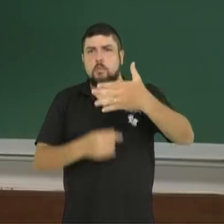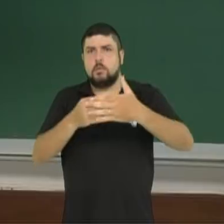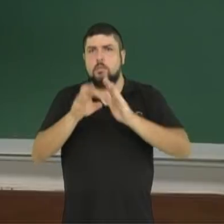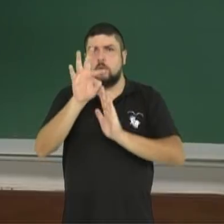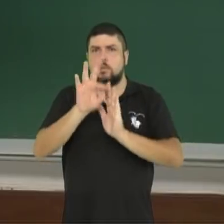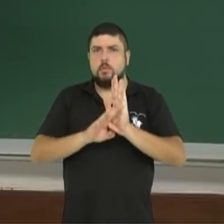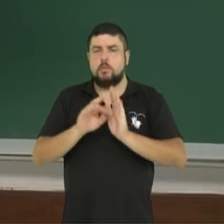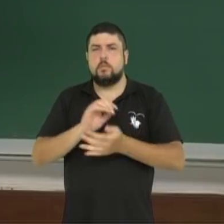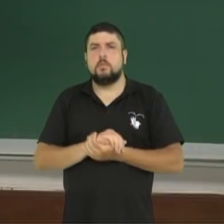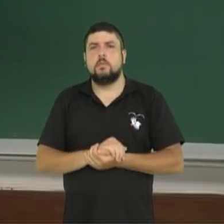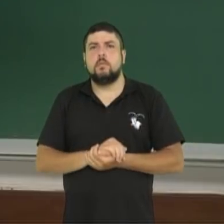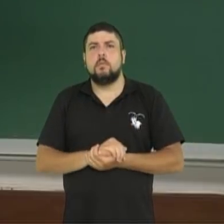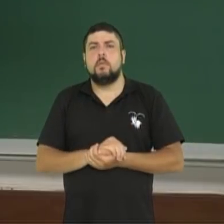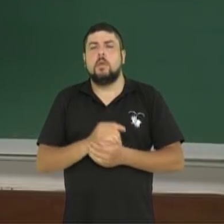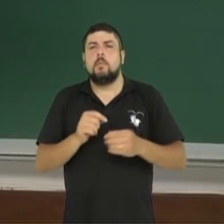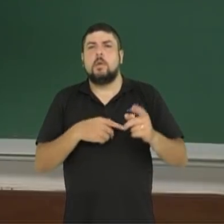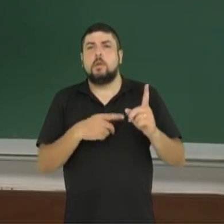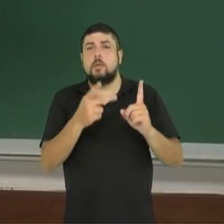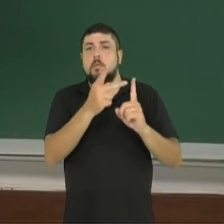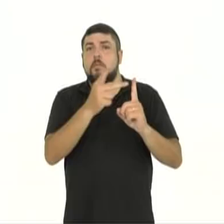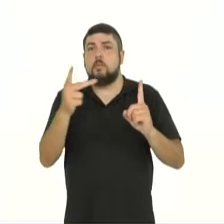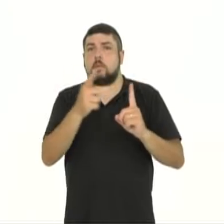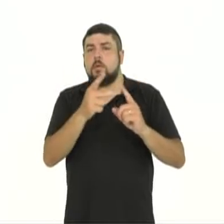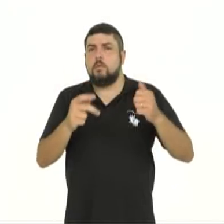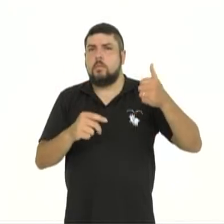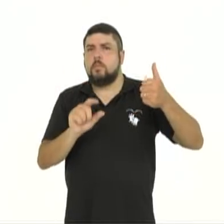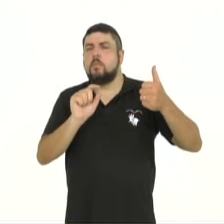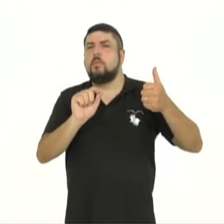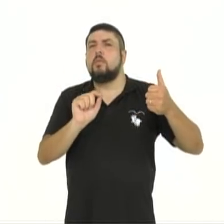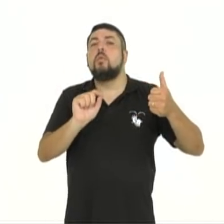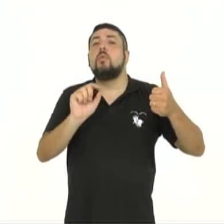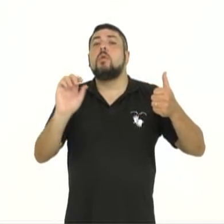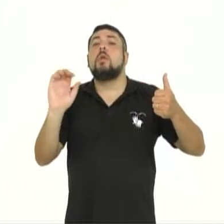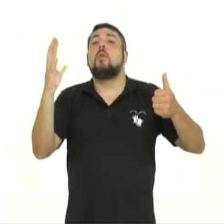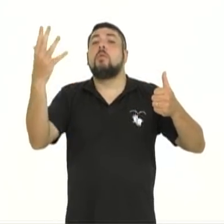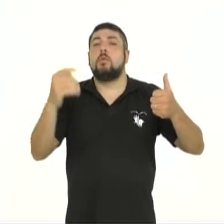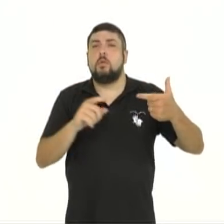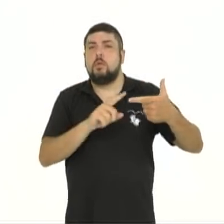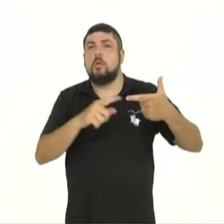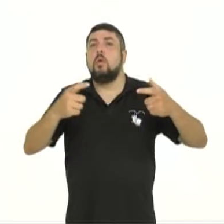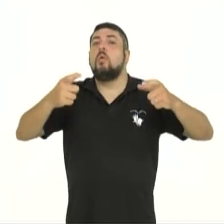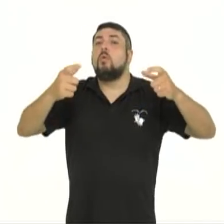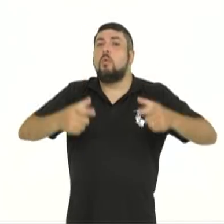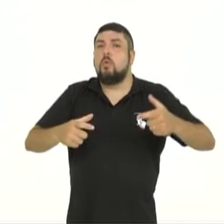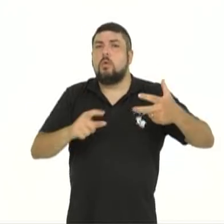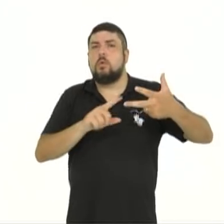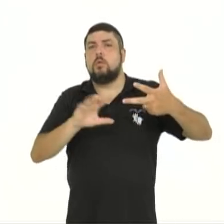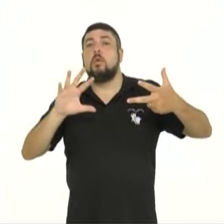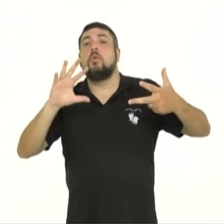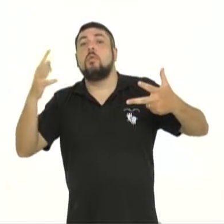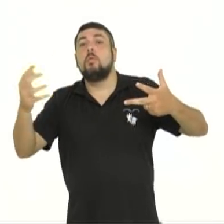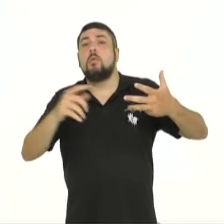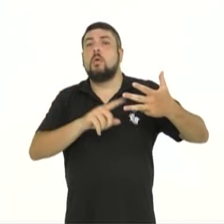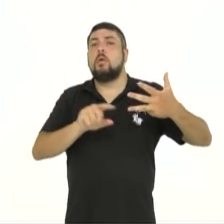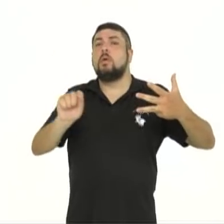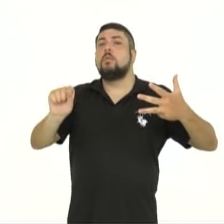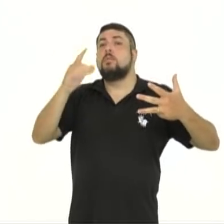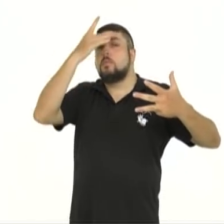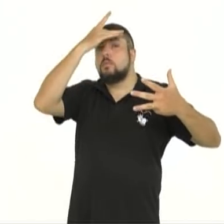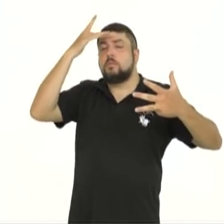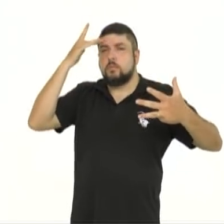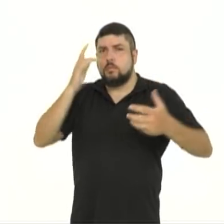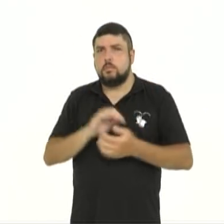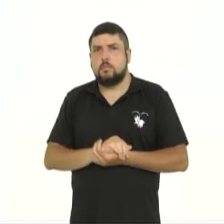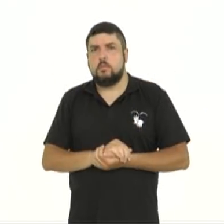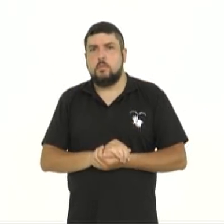geralmente no primeiro parágrafo vem as informações, o que aconteceu, onde, quando e quem. O corpo do texto, o desfecho,